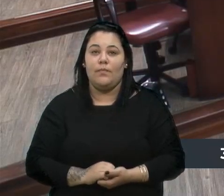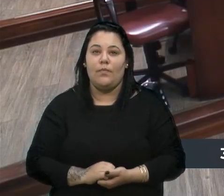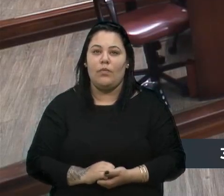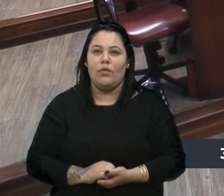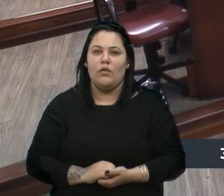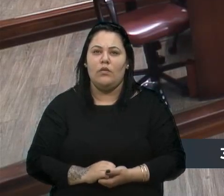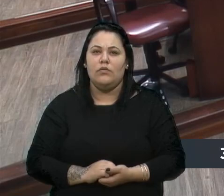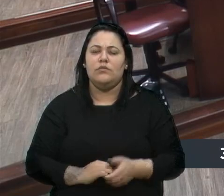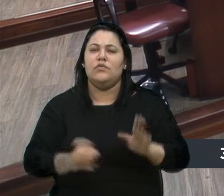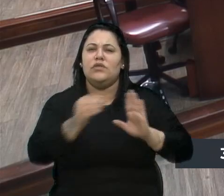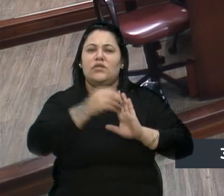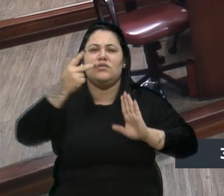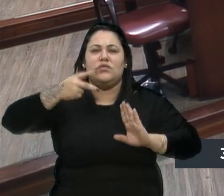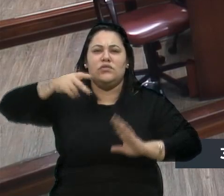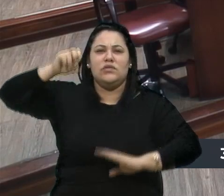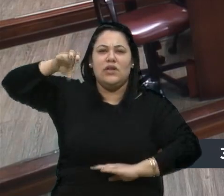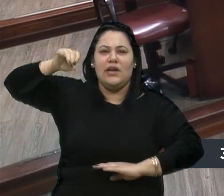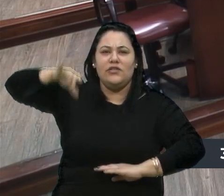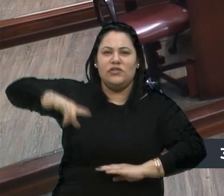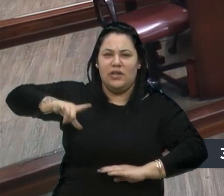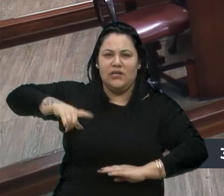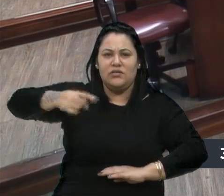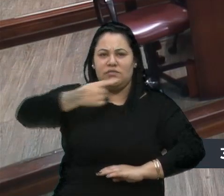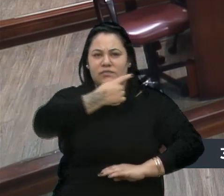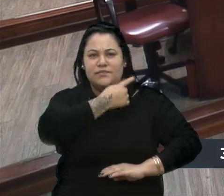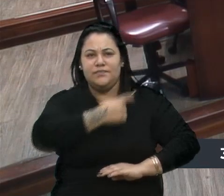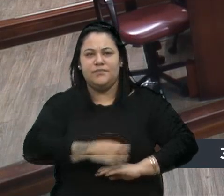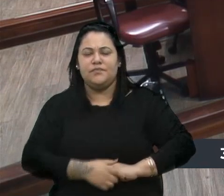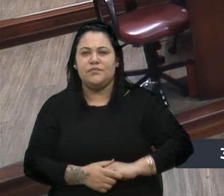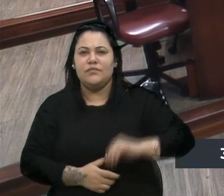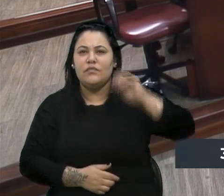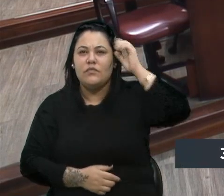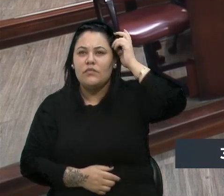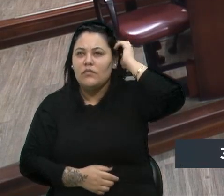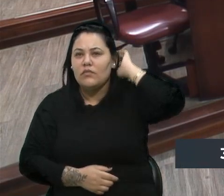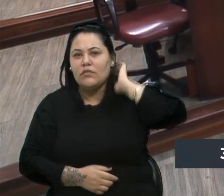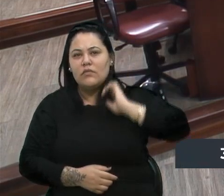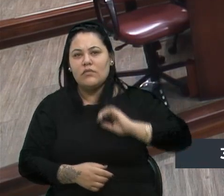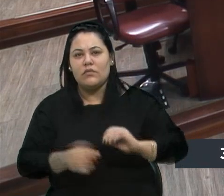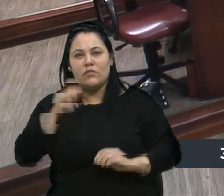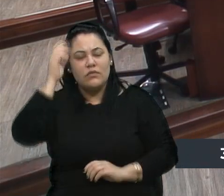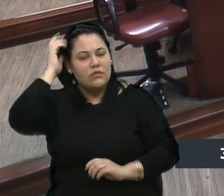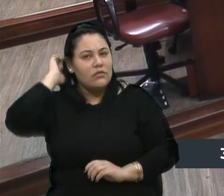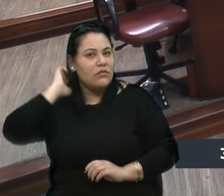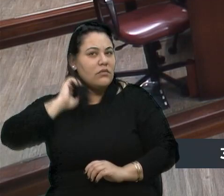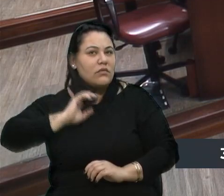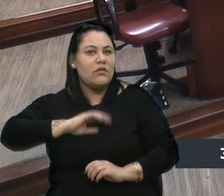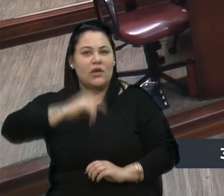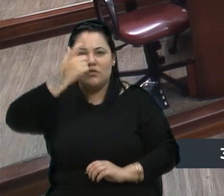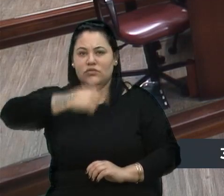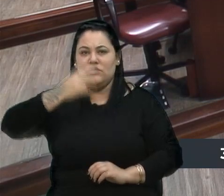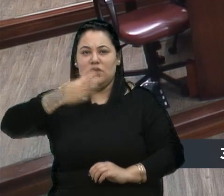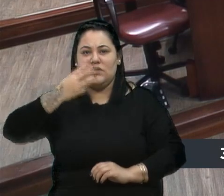slide ali, tem um... Ah, tem uns slides, eu nem tinha visto. Tem não, o terceiro, então.